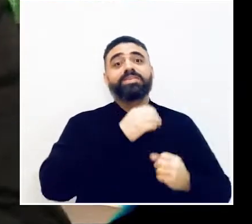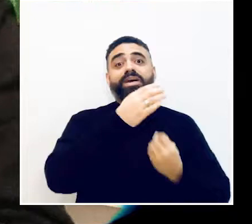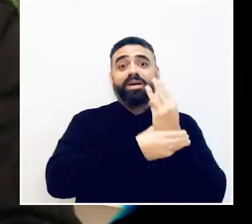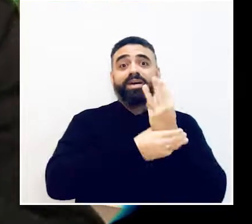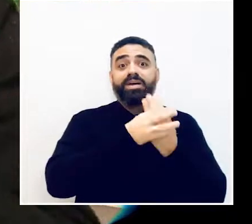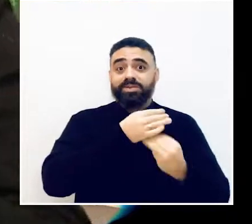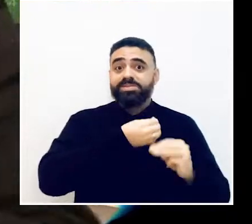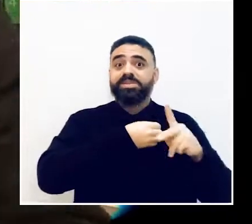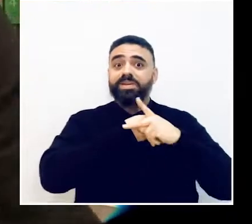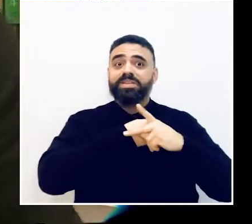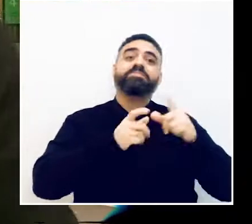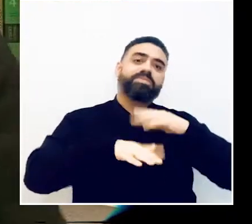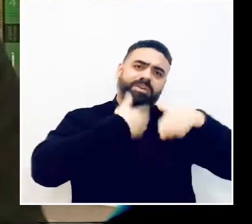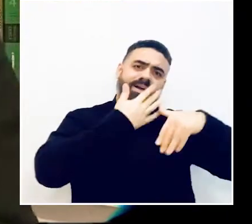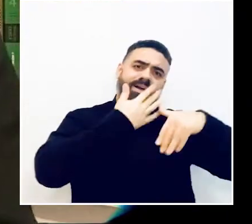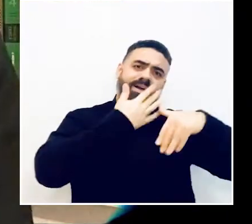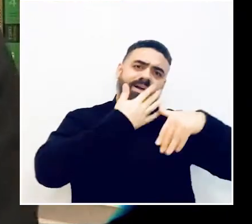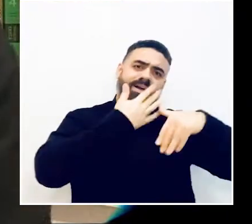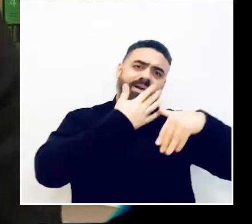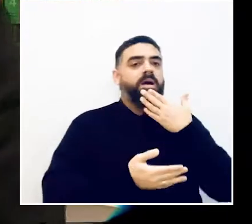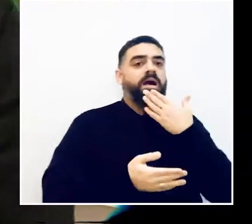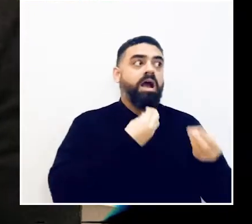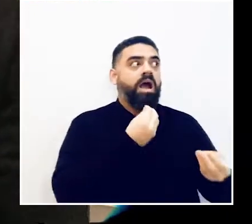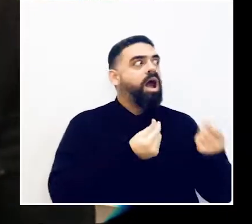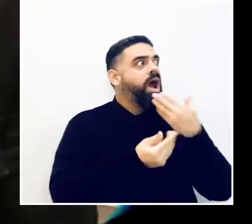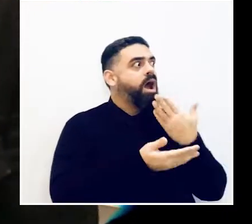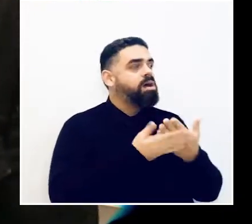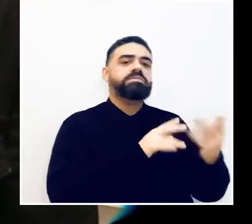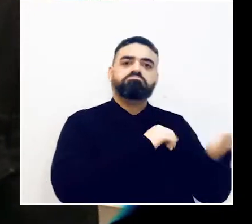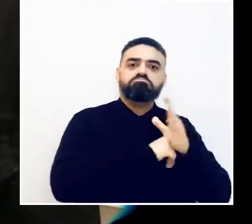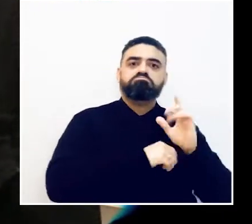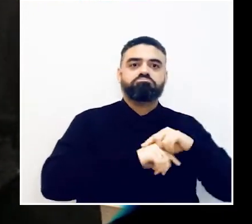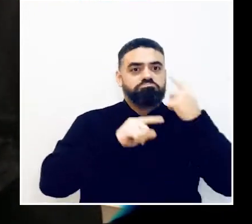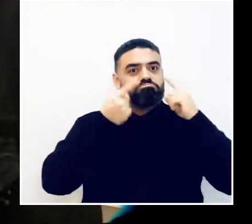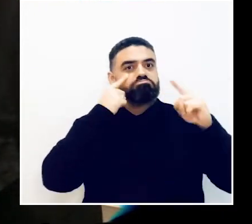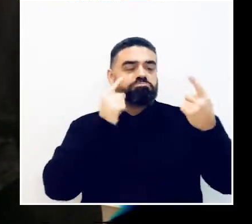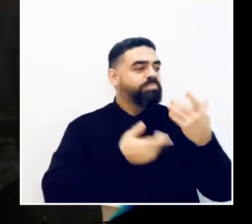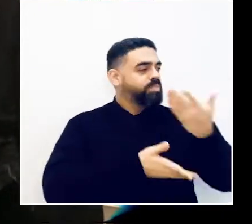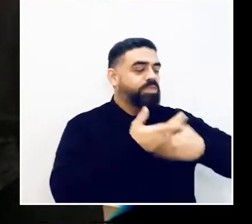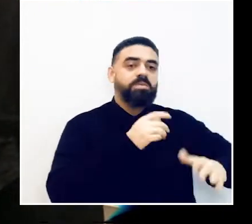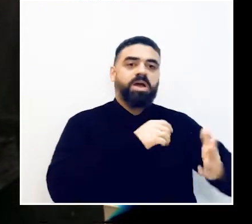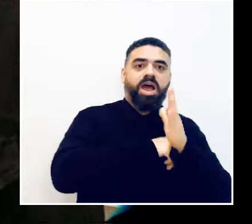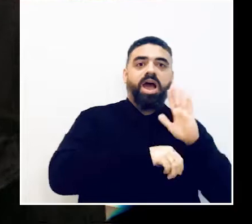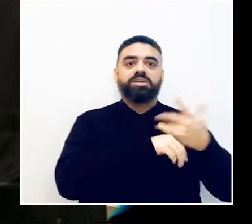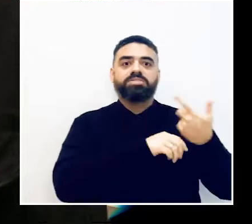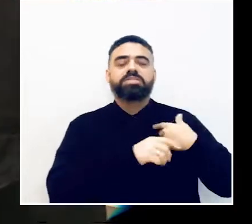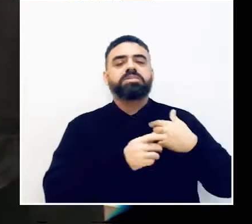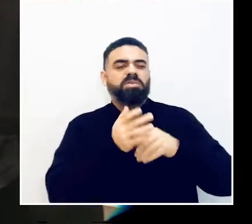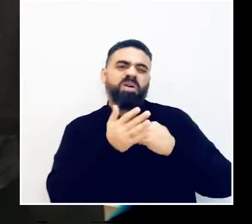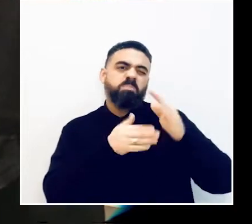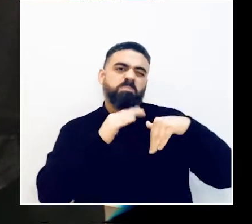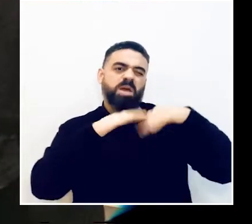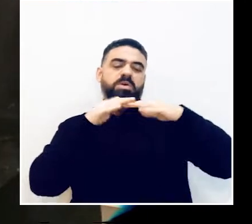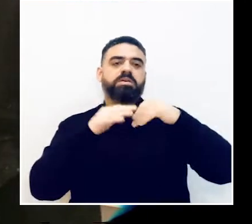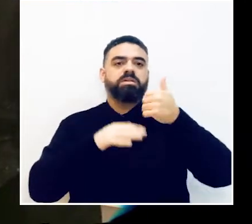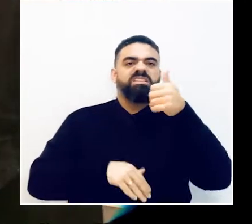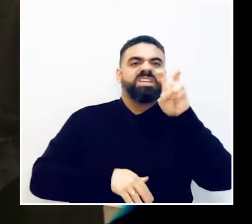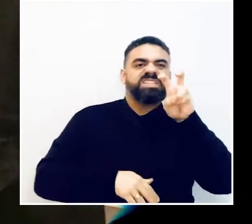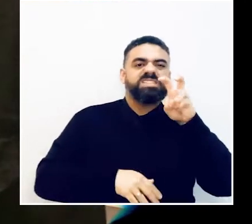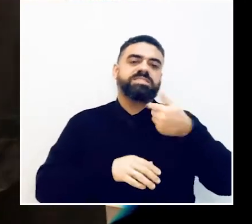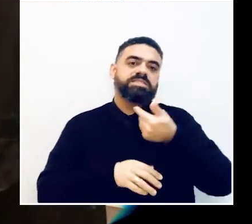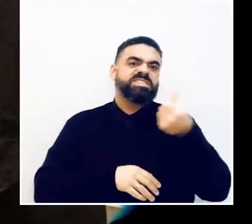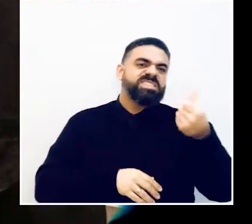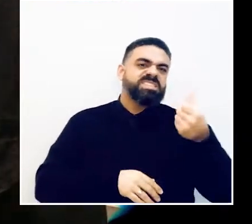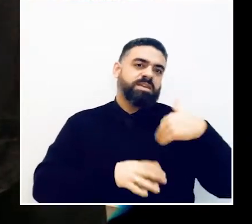que tocavam melhor, eu olhava para eles, isso me ajudava. E também depois, quando eu comecei a fazer aula um pouquinho mais velho, com 15, 16